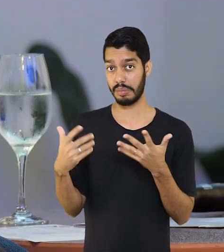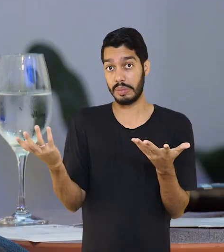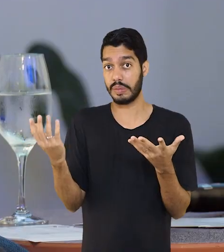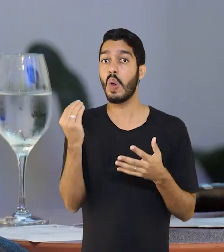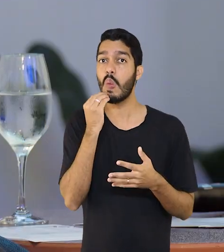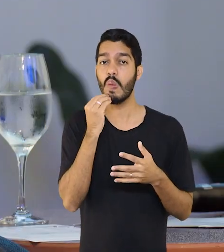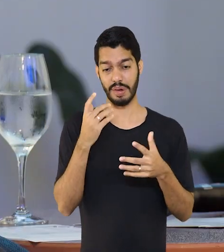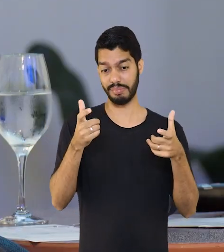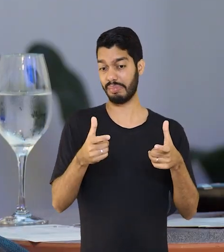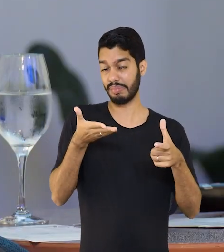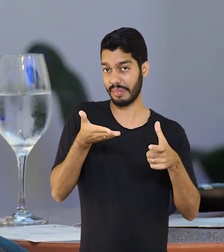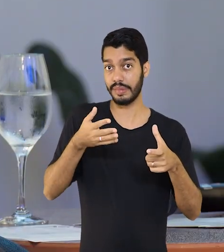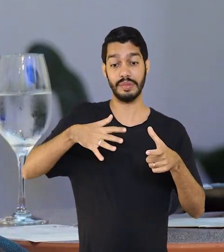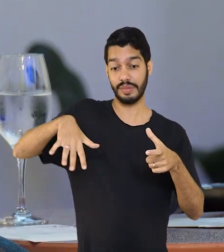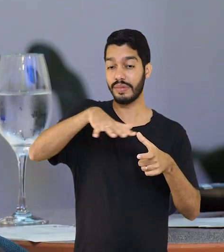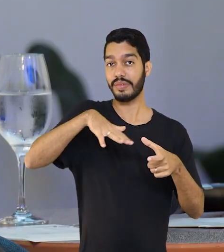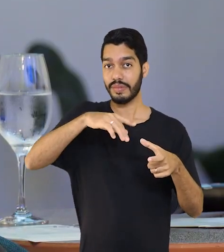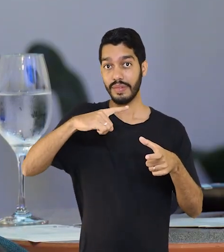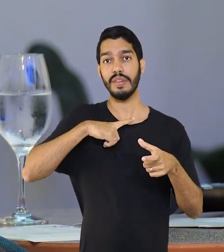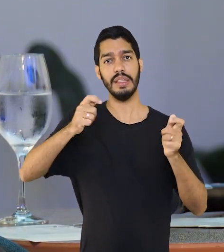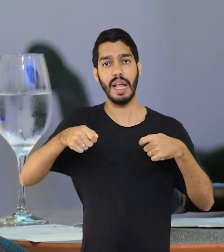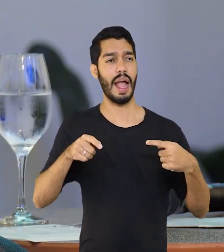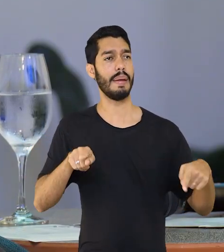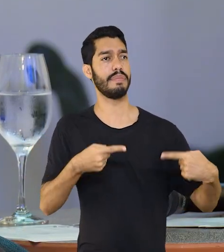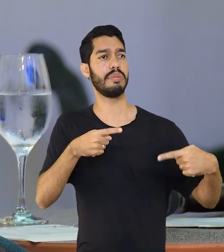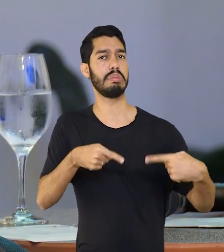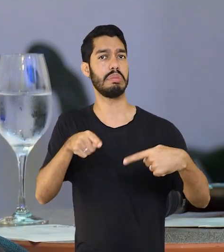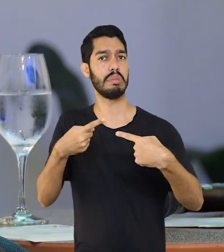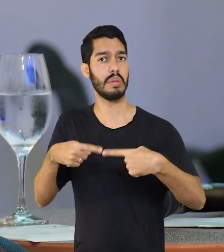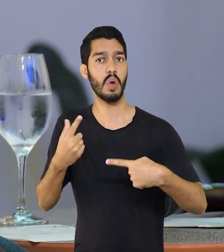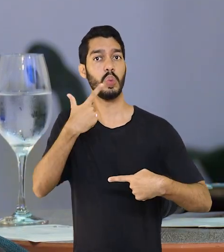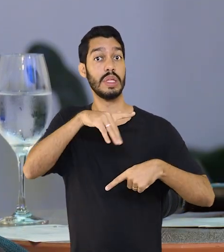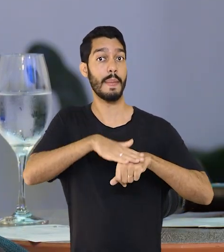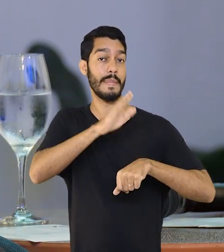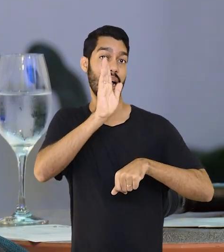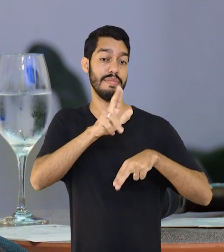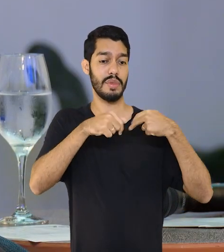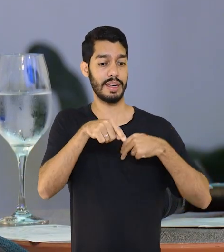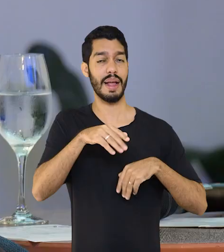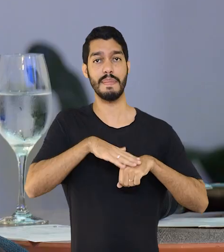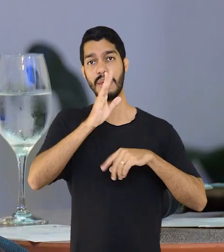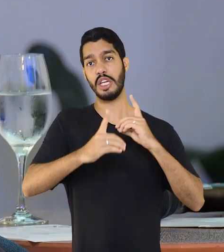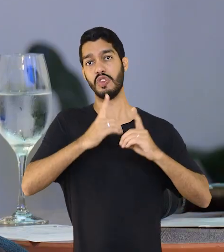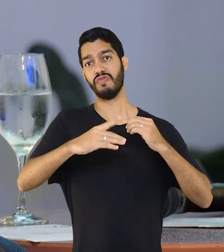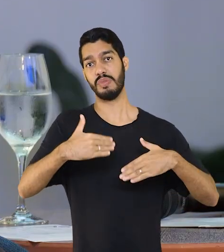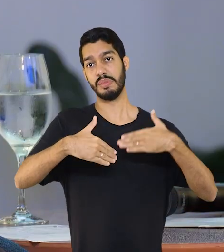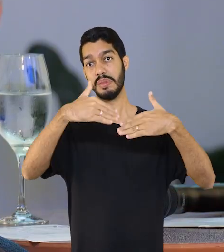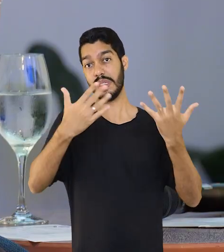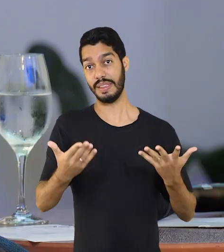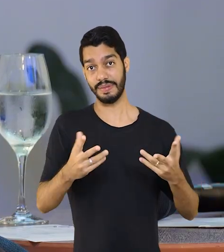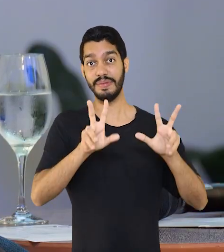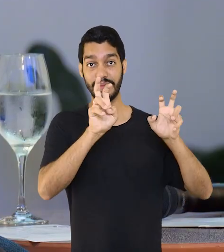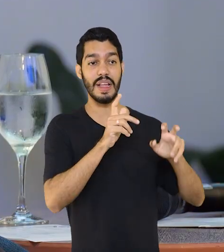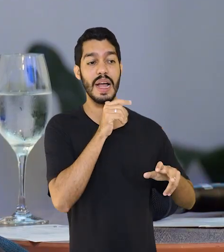a região dos Países Baixos vai conseguir enfrentar de uma maneira muito mais fácil a questão do